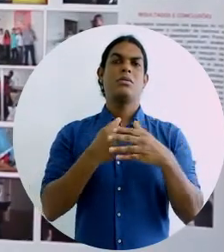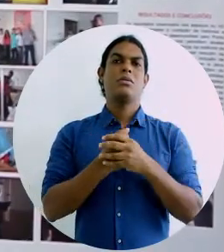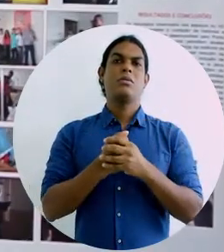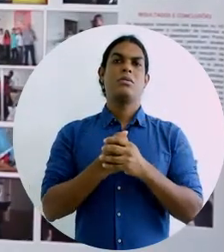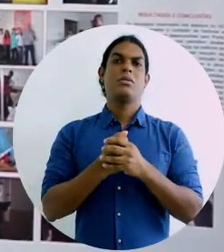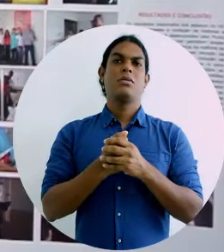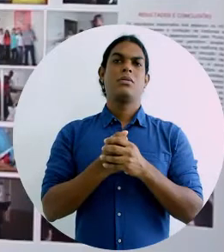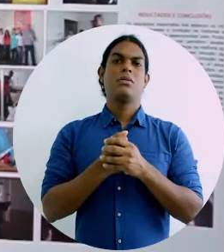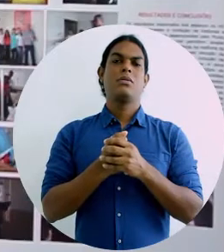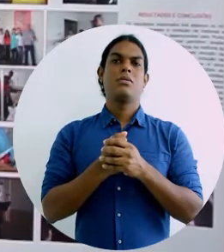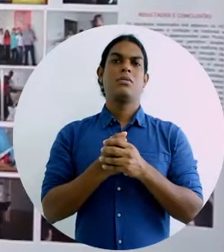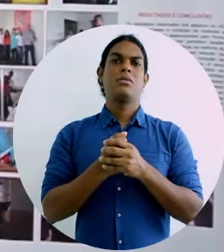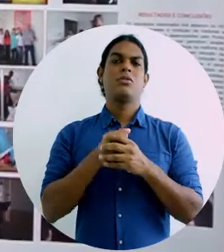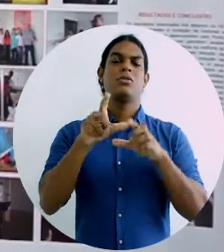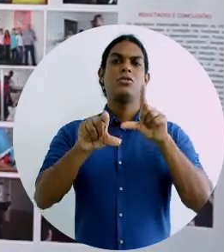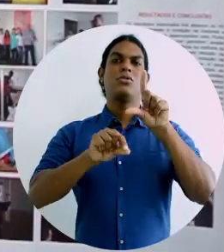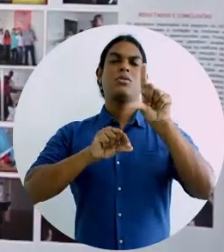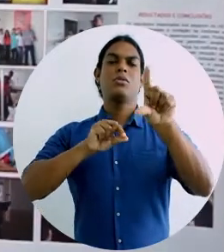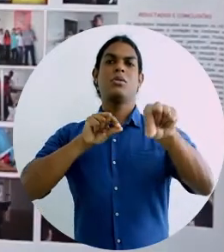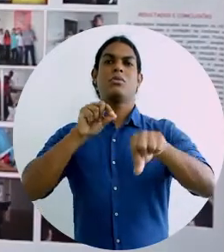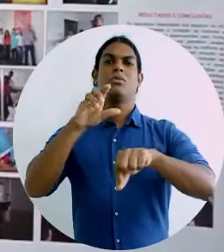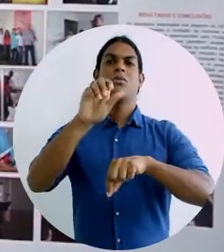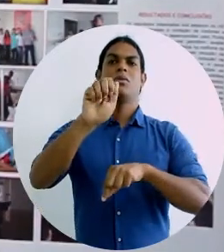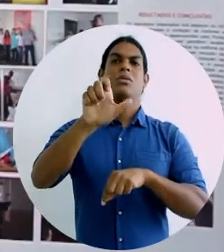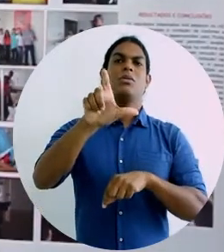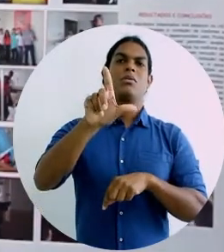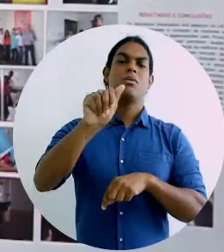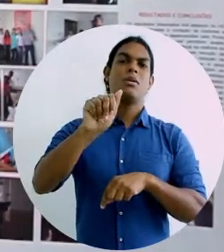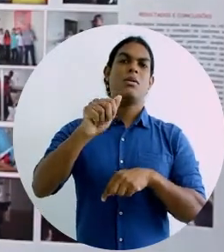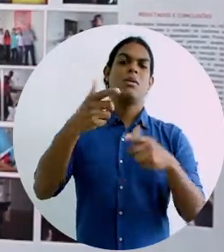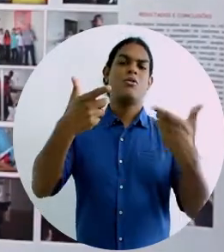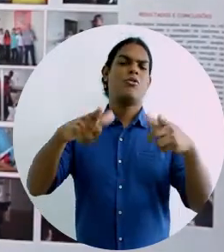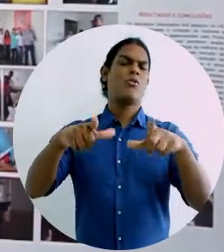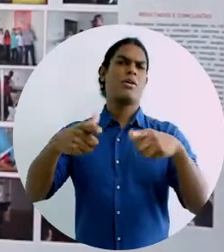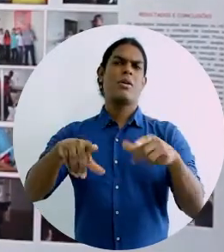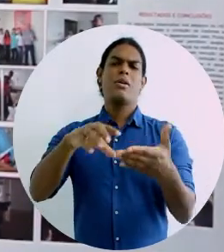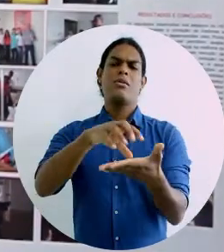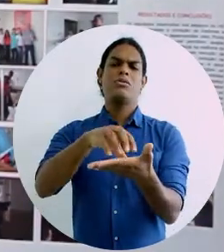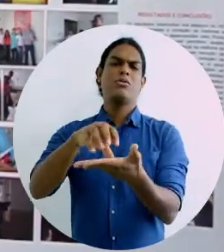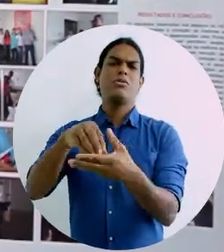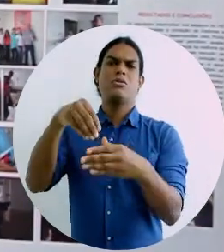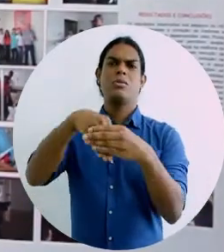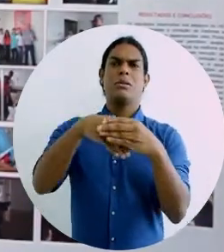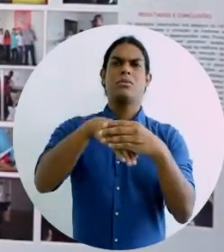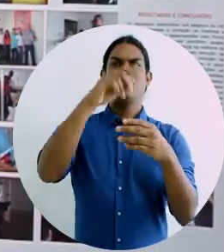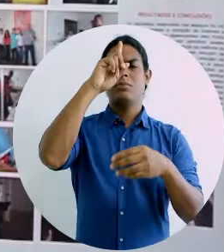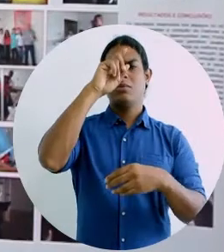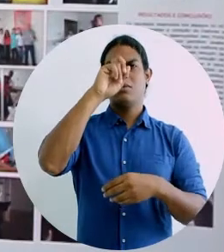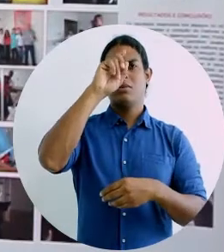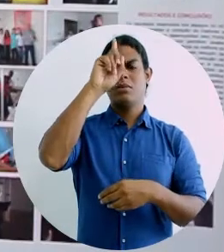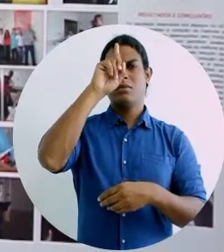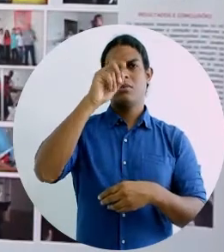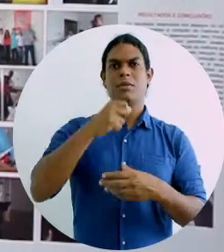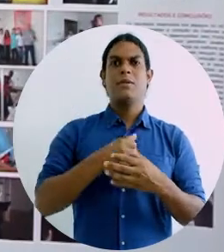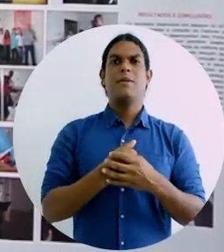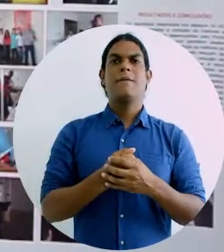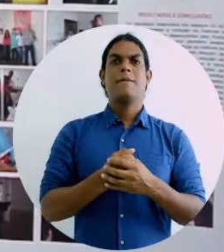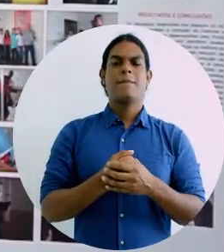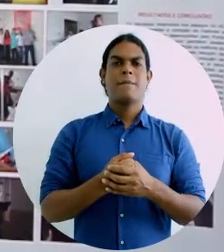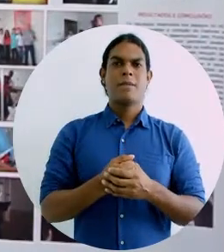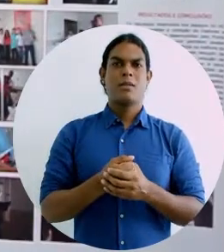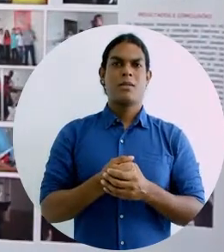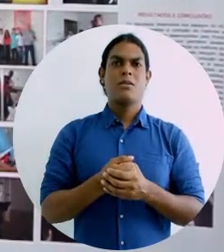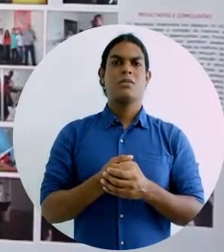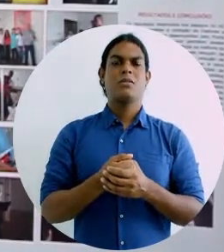a uma ala do hospital fazemos, vou falar até no presente que continuamos fazendo, mediação de leitura com o